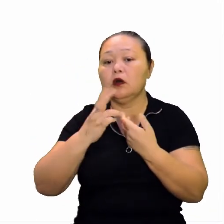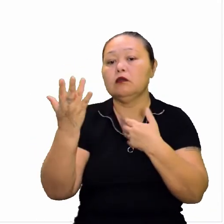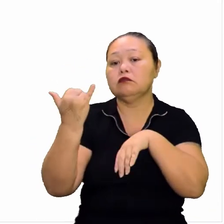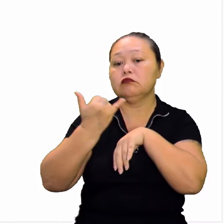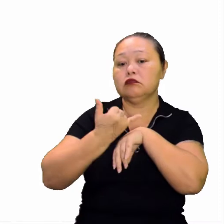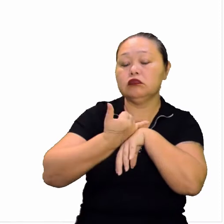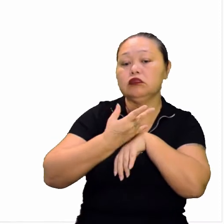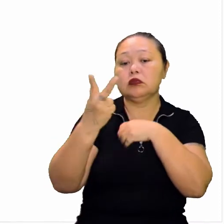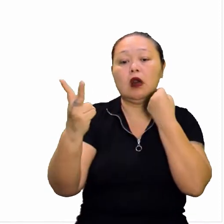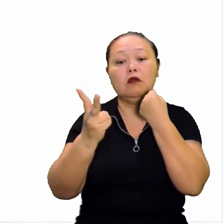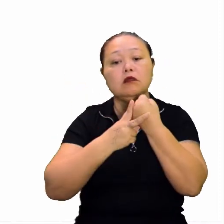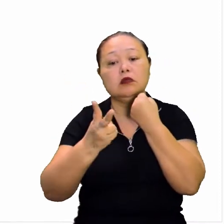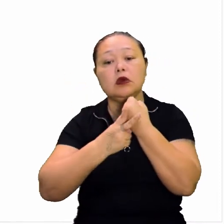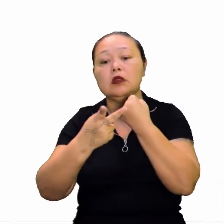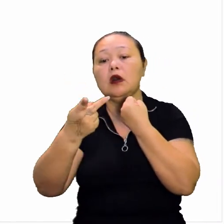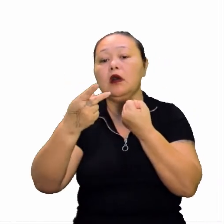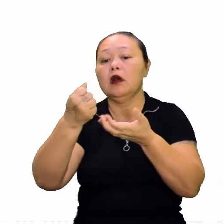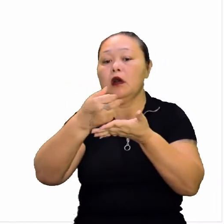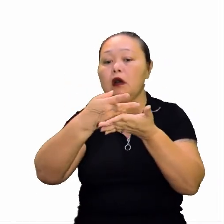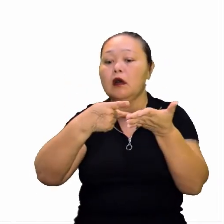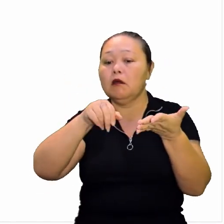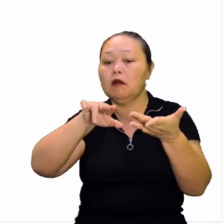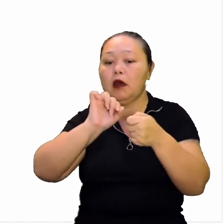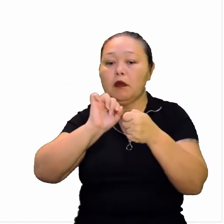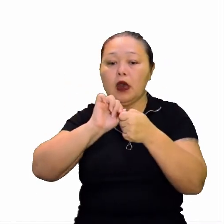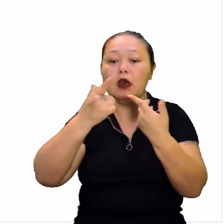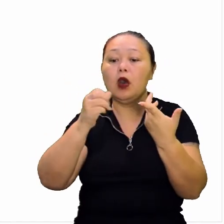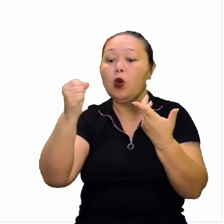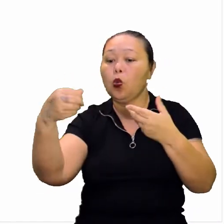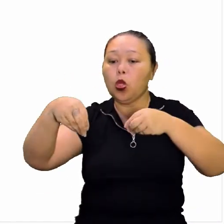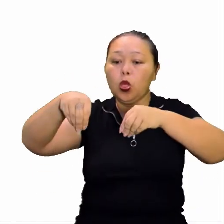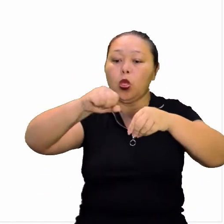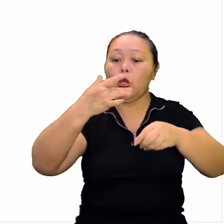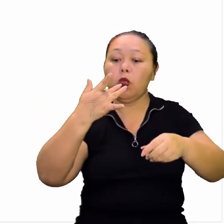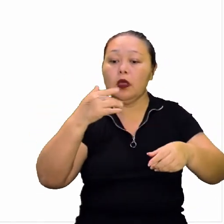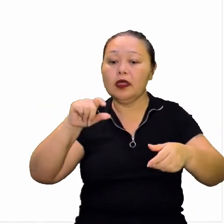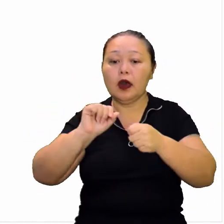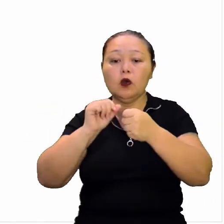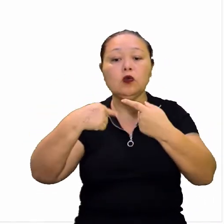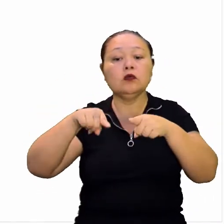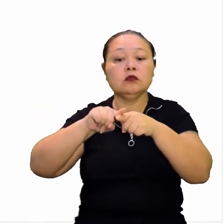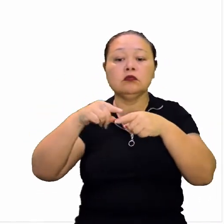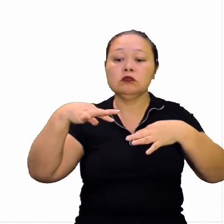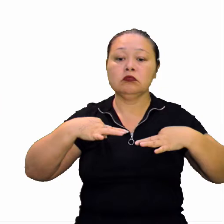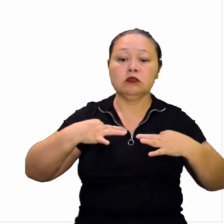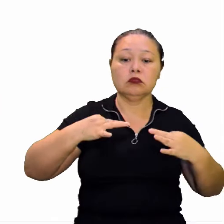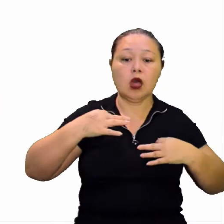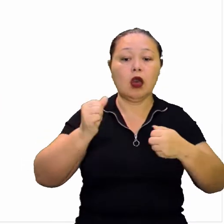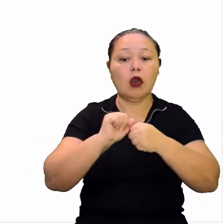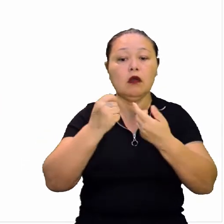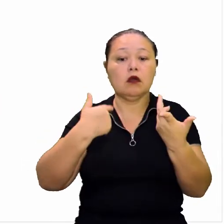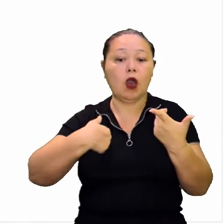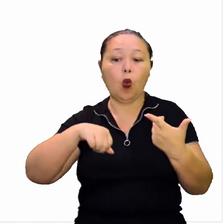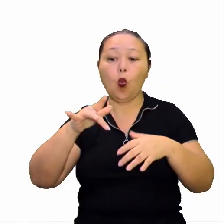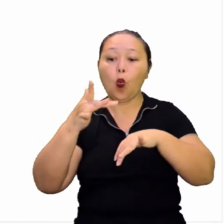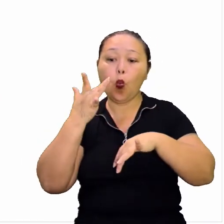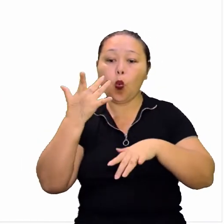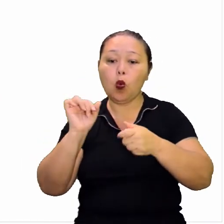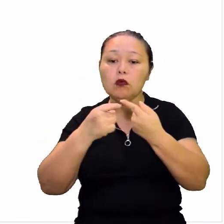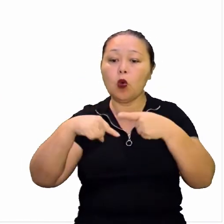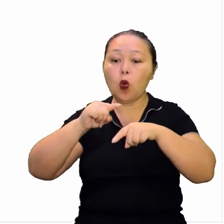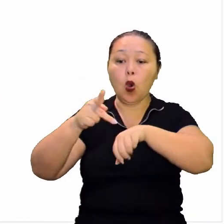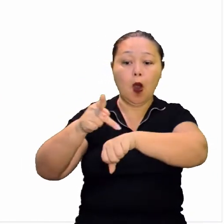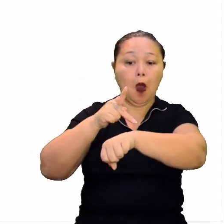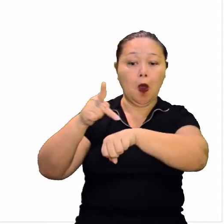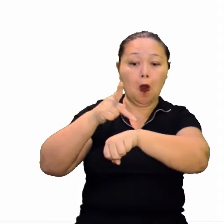papiro, o sal, o têxtil, o marfim, o ouro, a prata, o cobre, o estânio, o chumbo e a madeira.